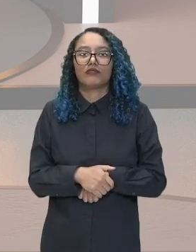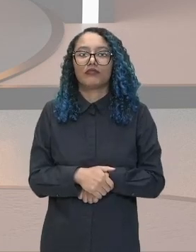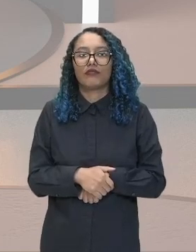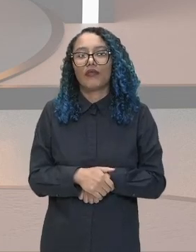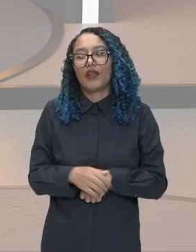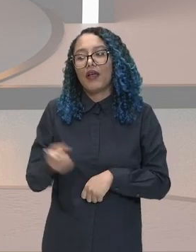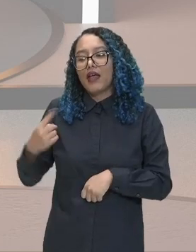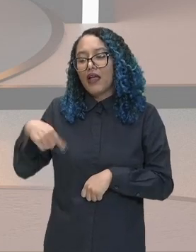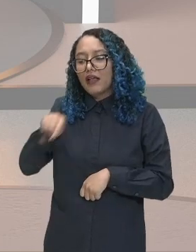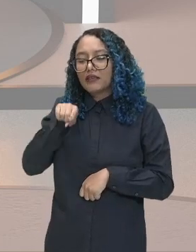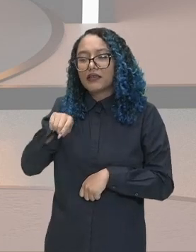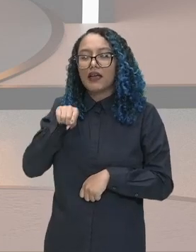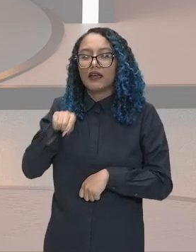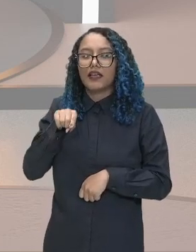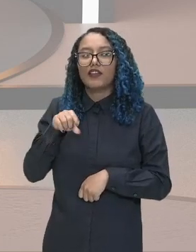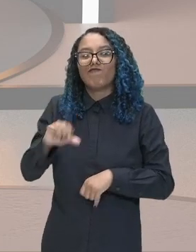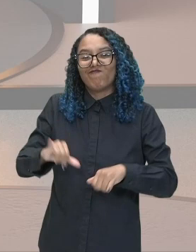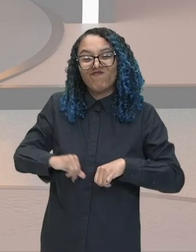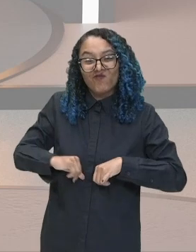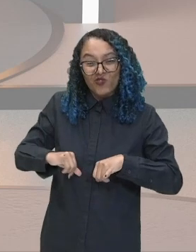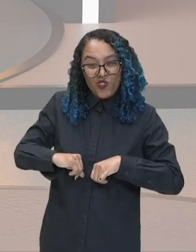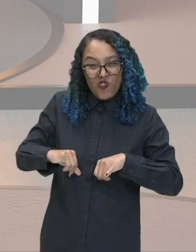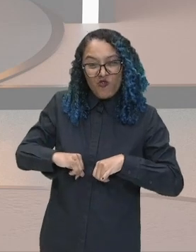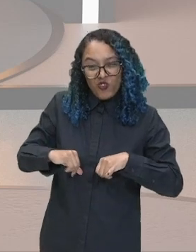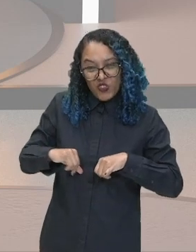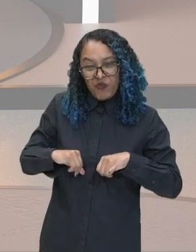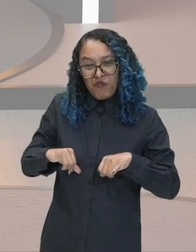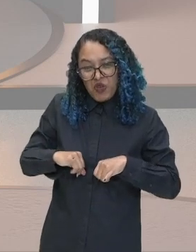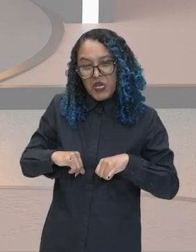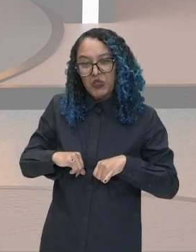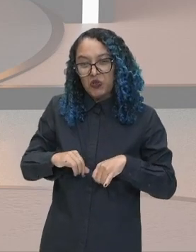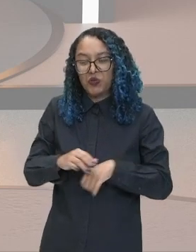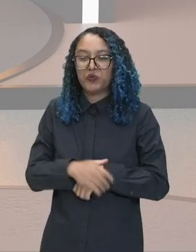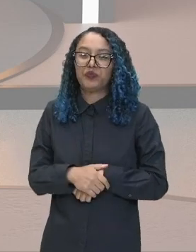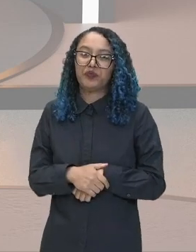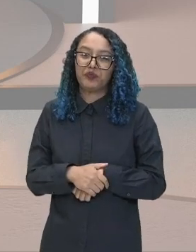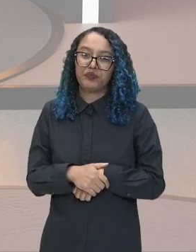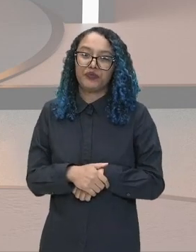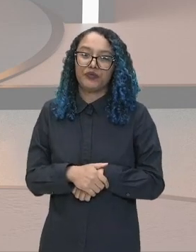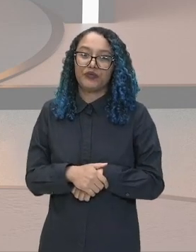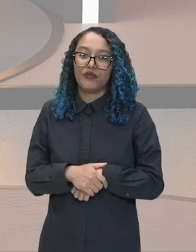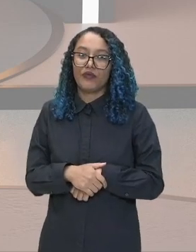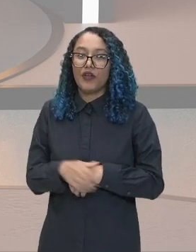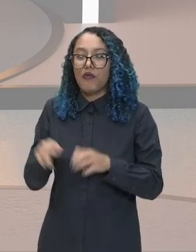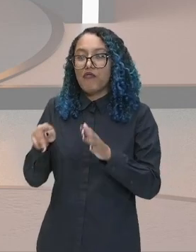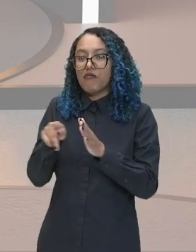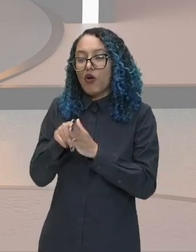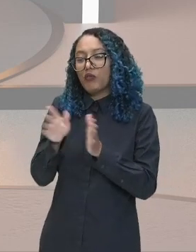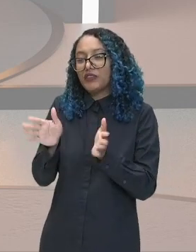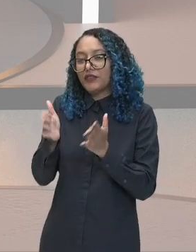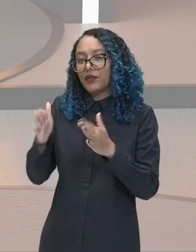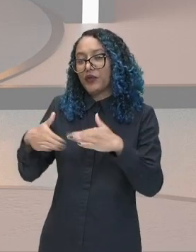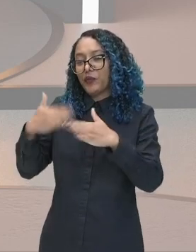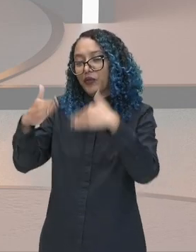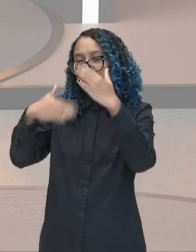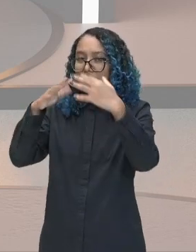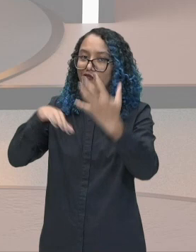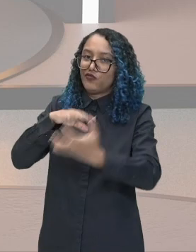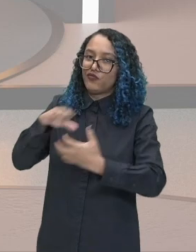industrialização. Aqueles que trabalhavam se colocavam aí na força de trabalho, dando aí a sua